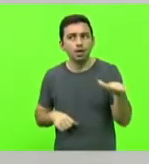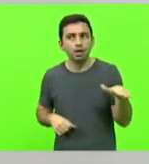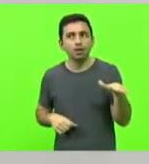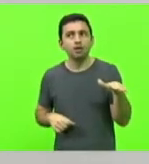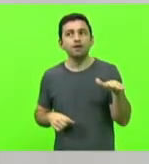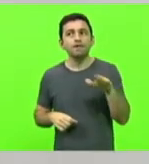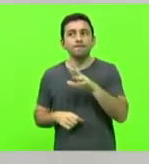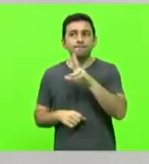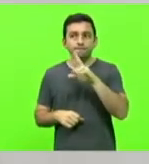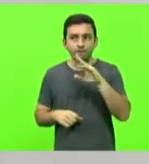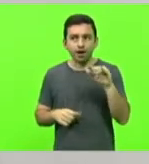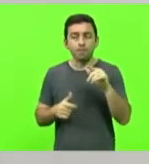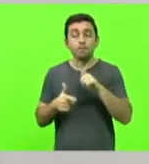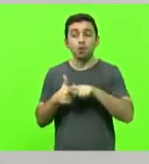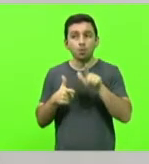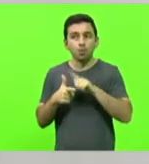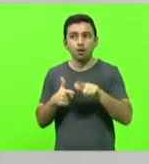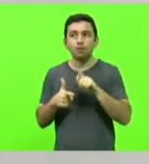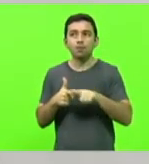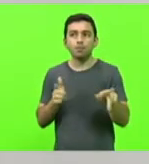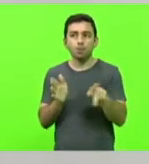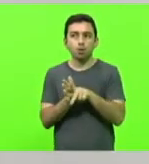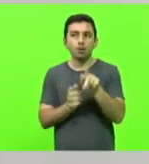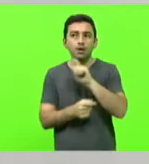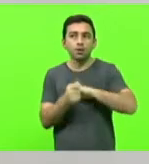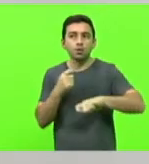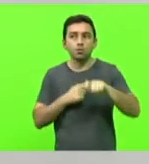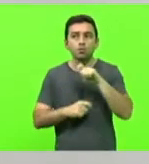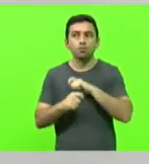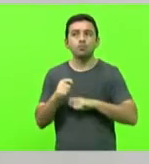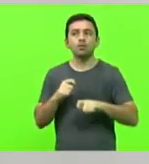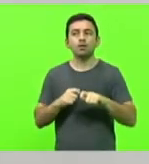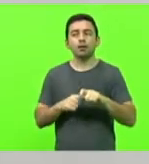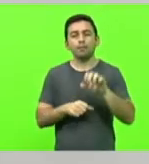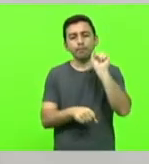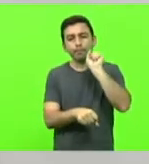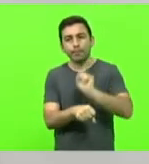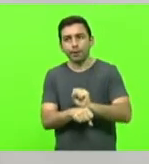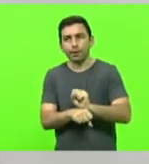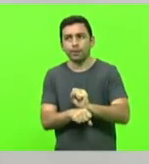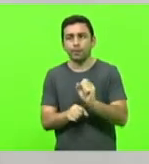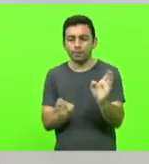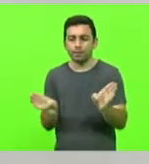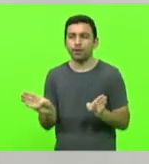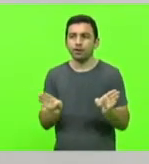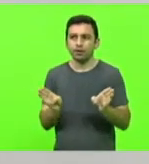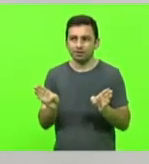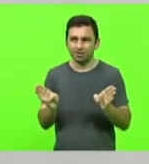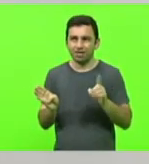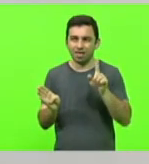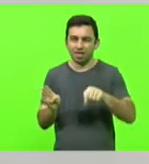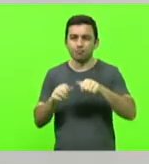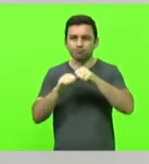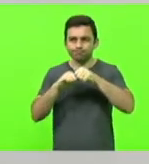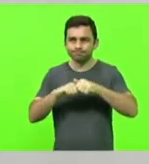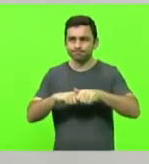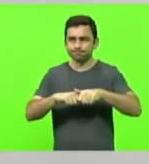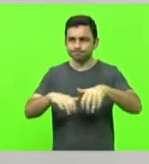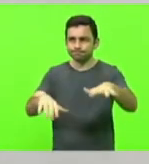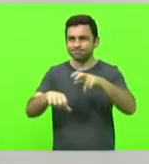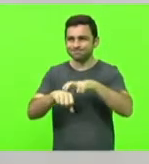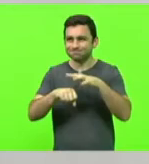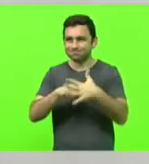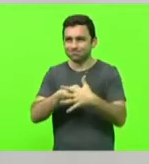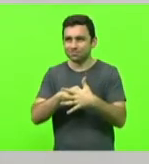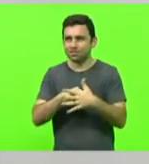o efeito rebote da economia estagnada durante o período de pandemia. Nós estamos pagando agora a